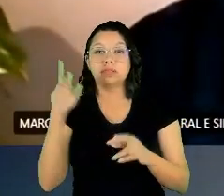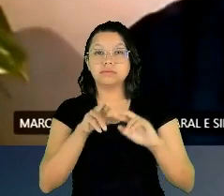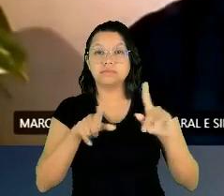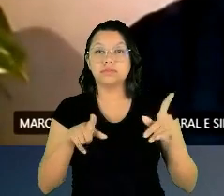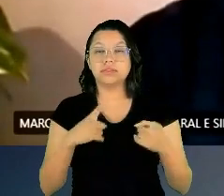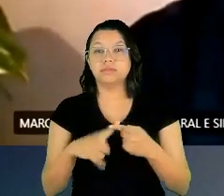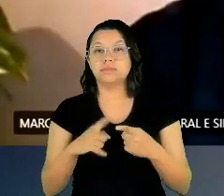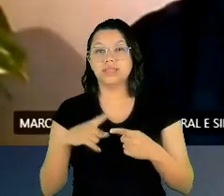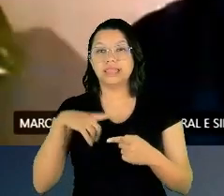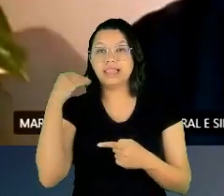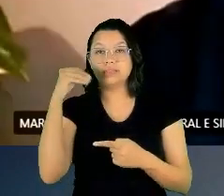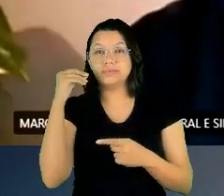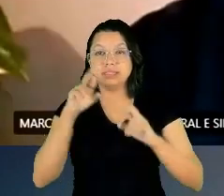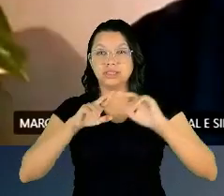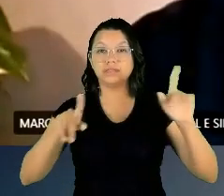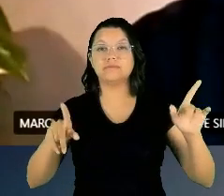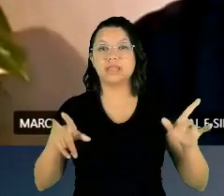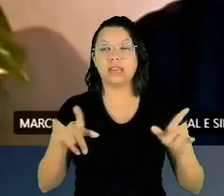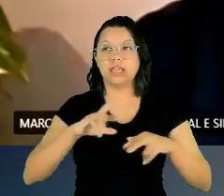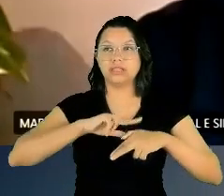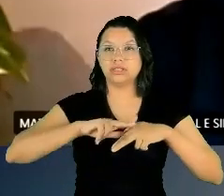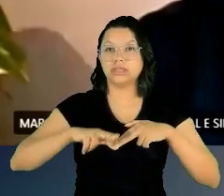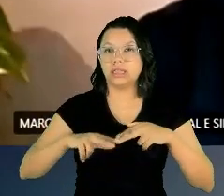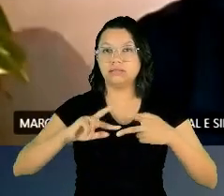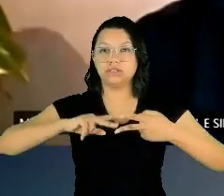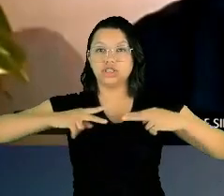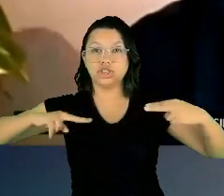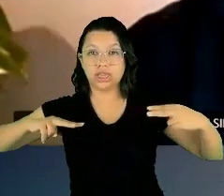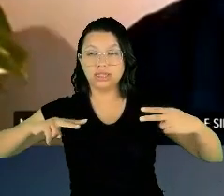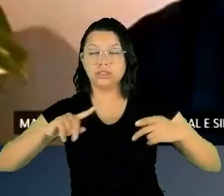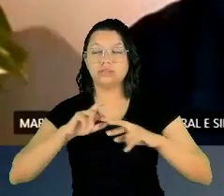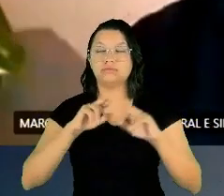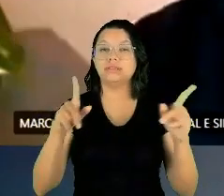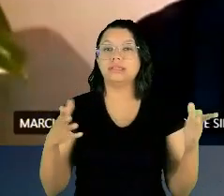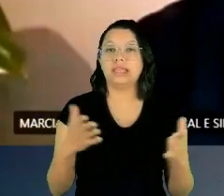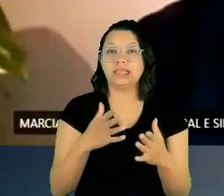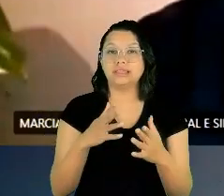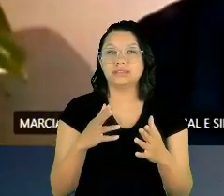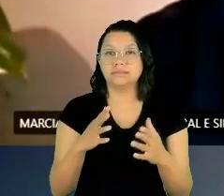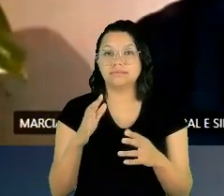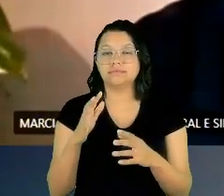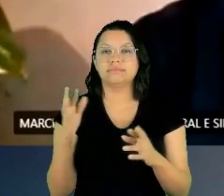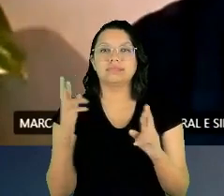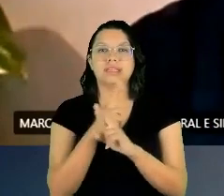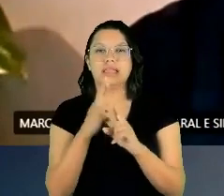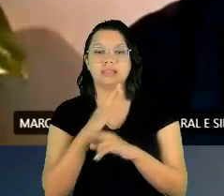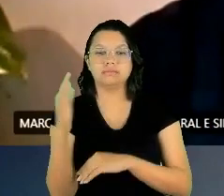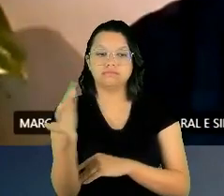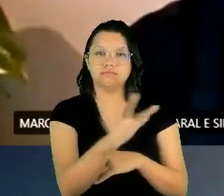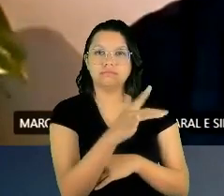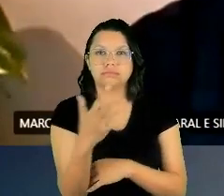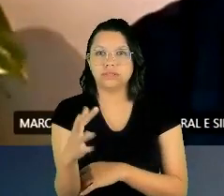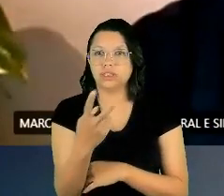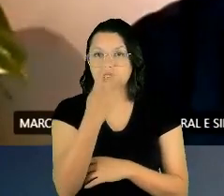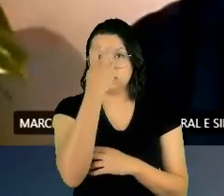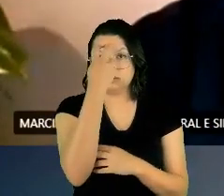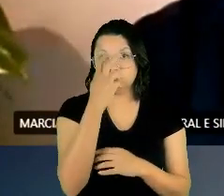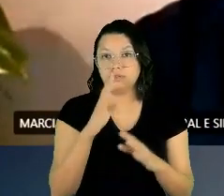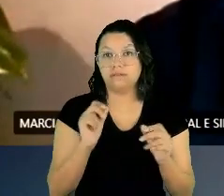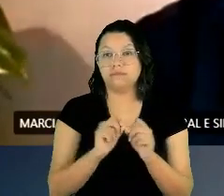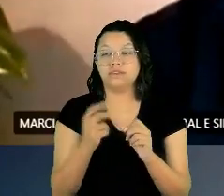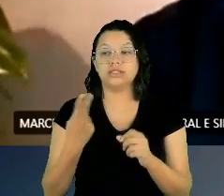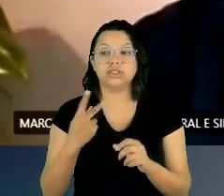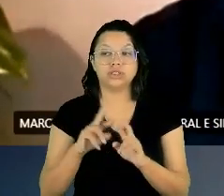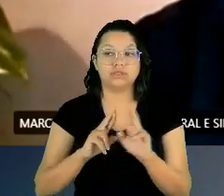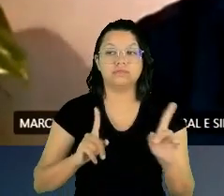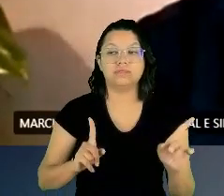as pessoas pensam de formas diferentes por terem experiências diferentes, genes diferentes, e essa interação ambiente, gêneros, culturas,